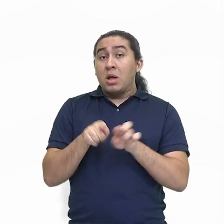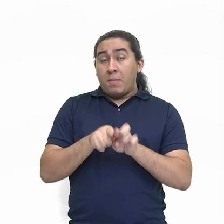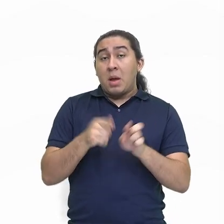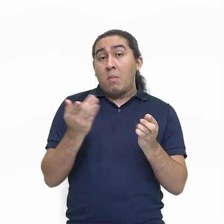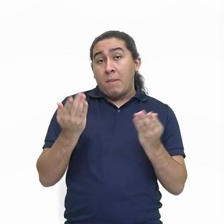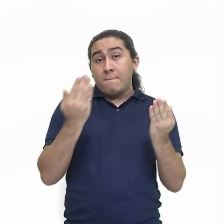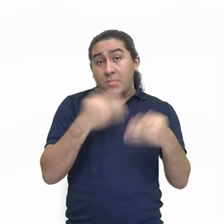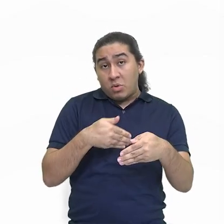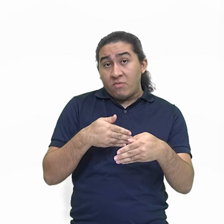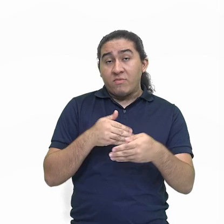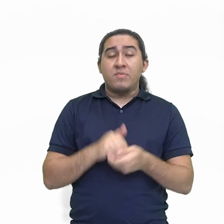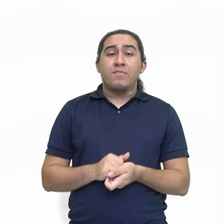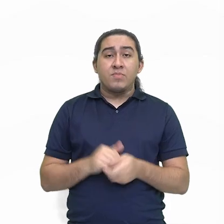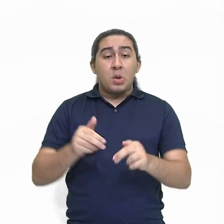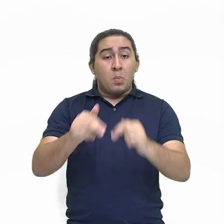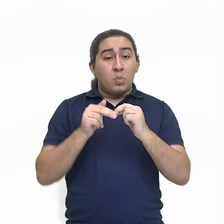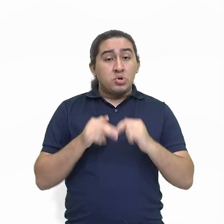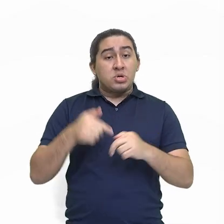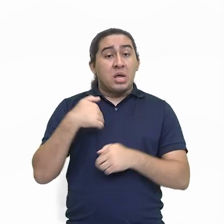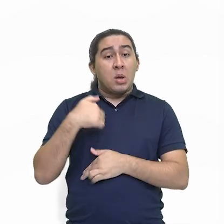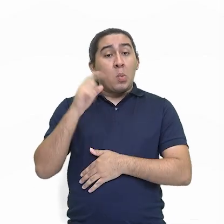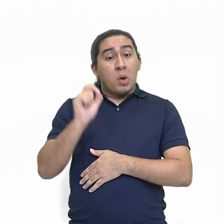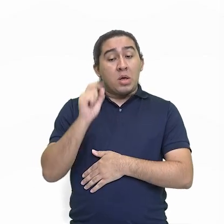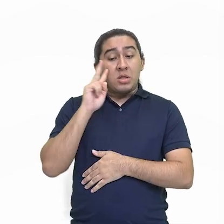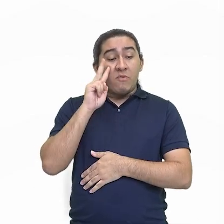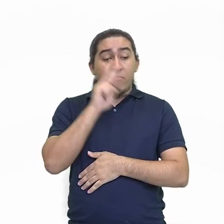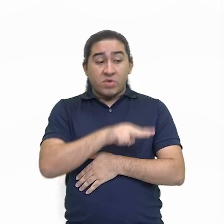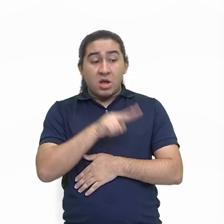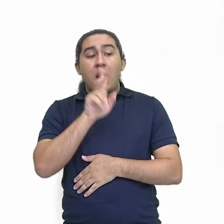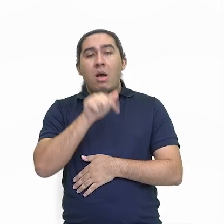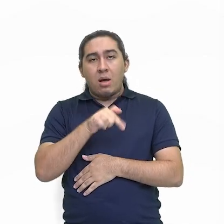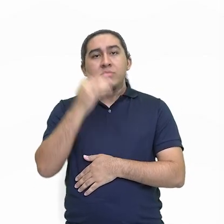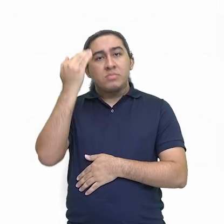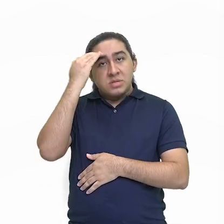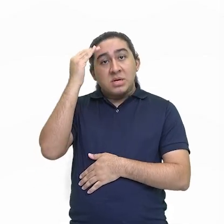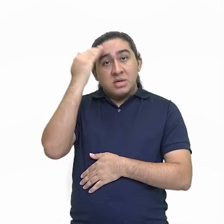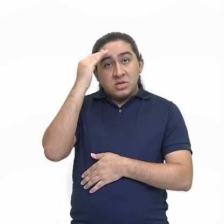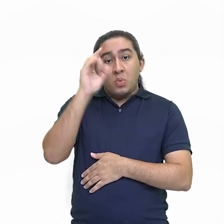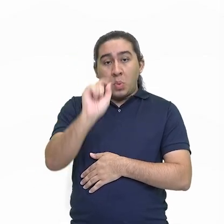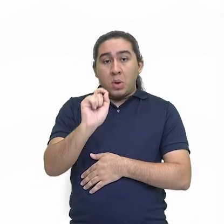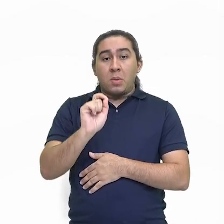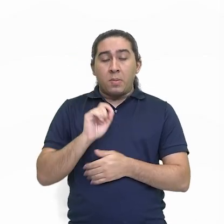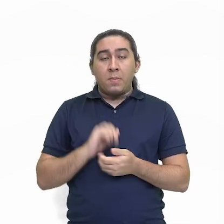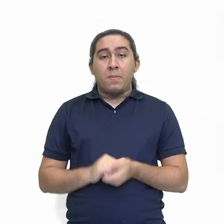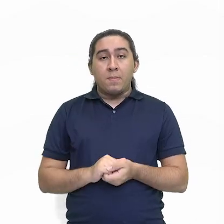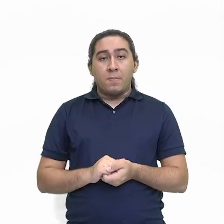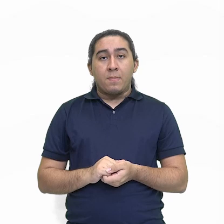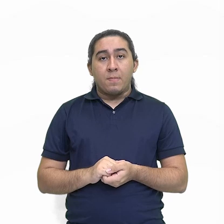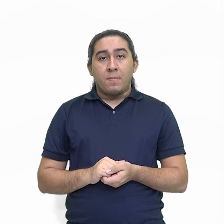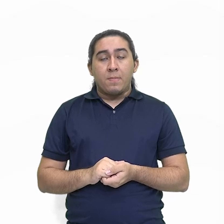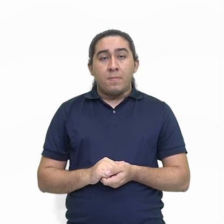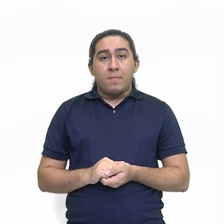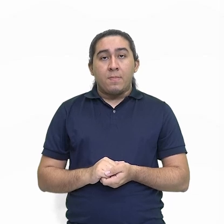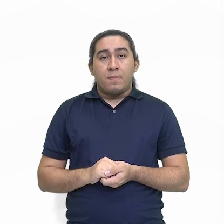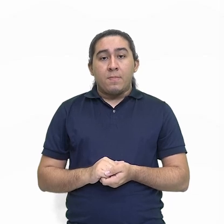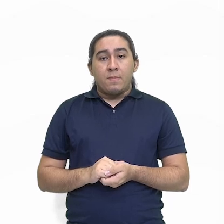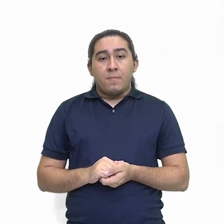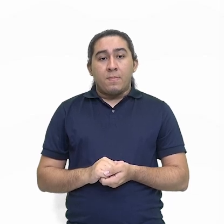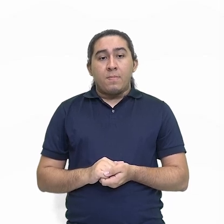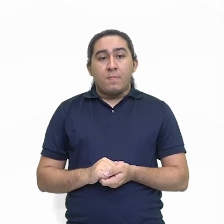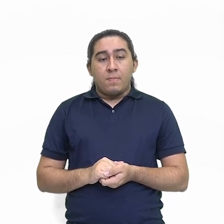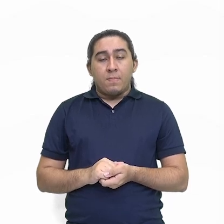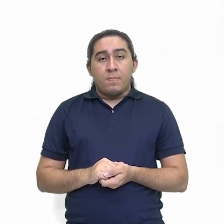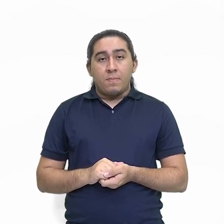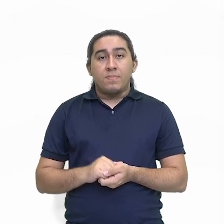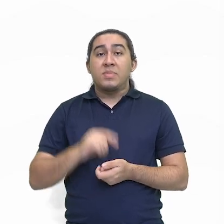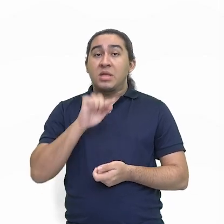prova. Então, através disso, eu vou inferir, eu vou deduzir, eu vou chegar a uma conclusão de